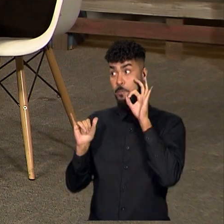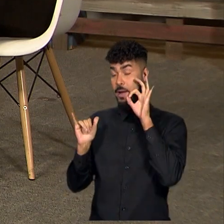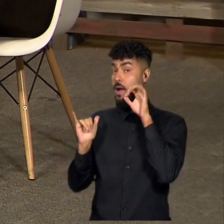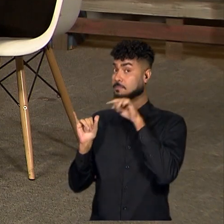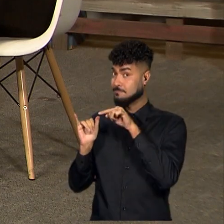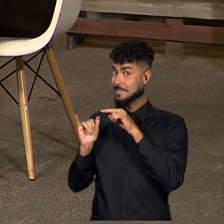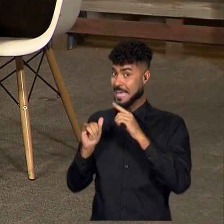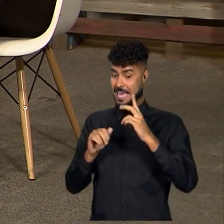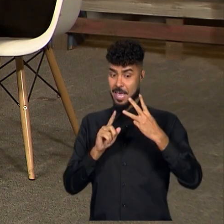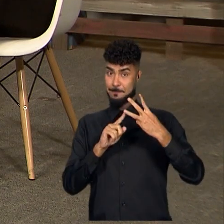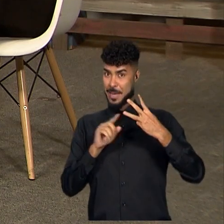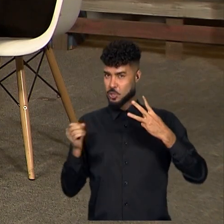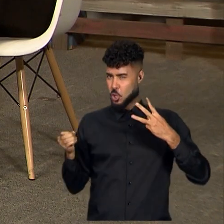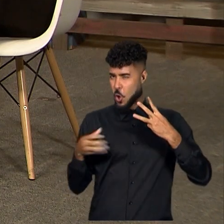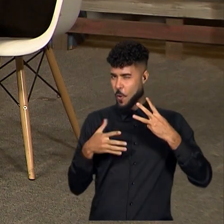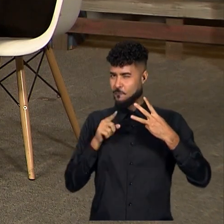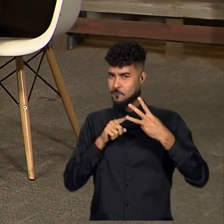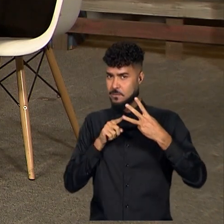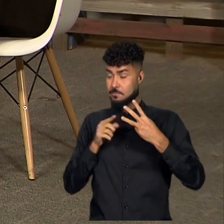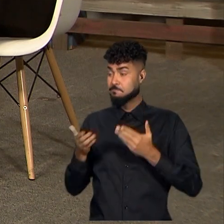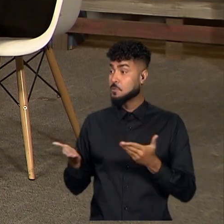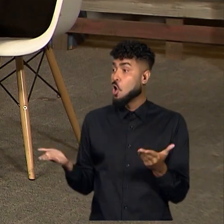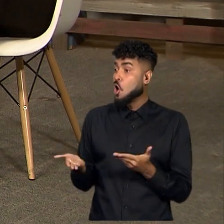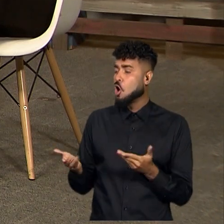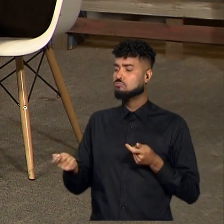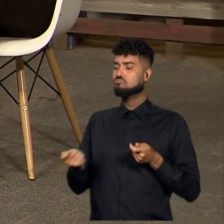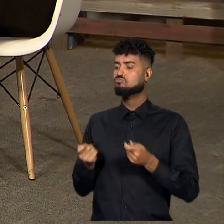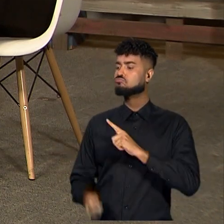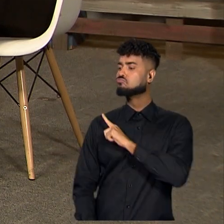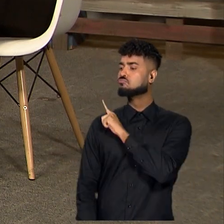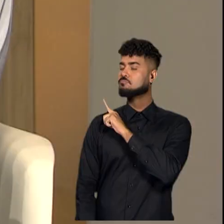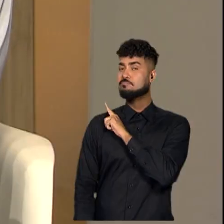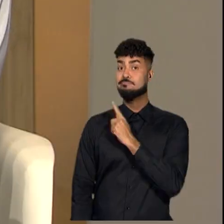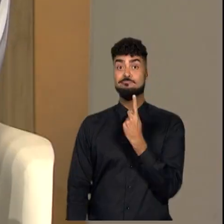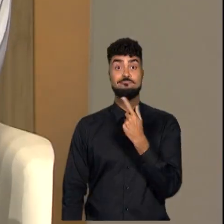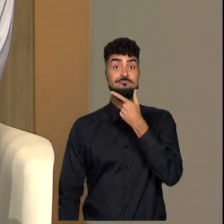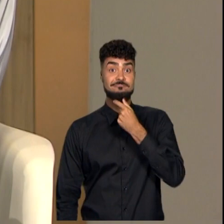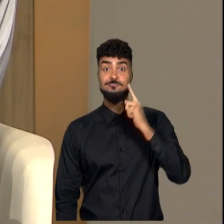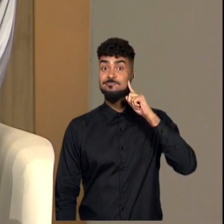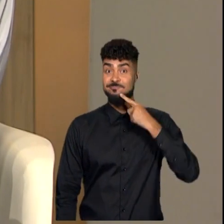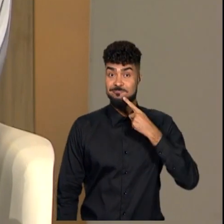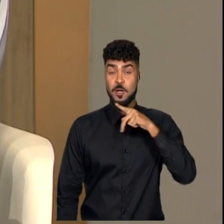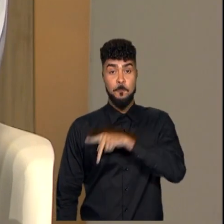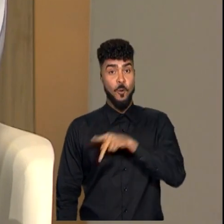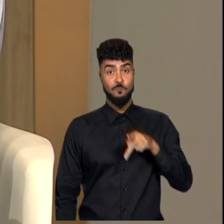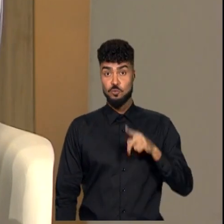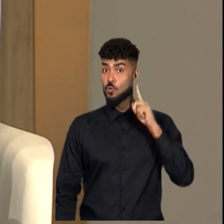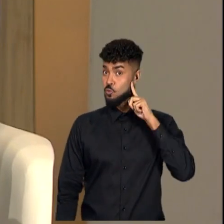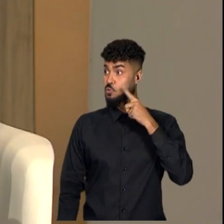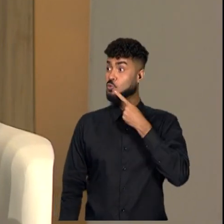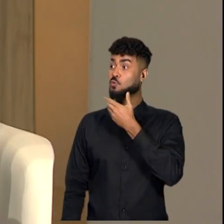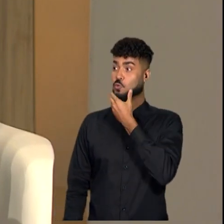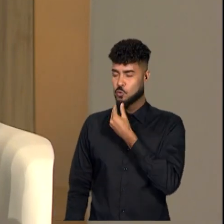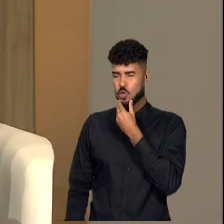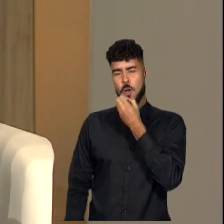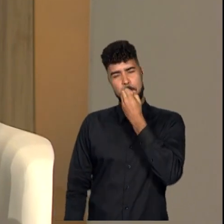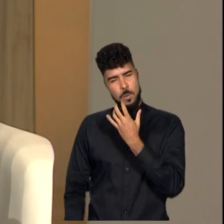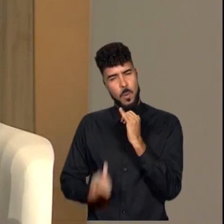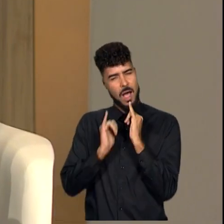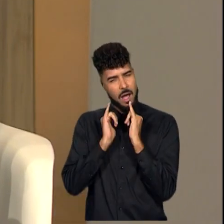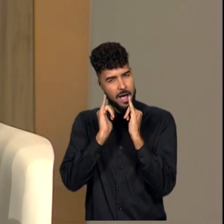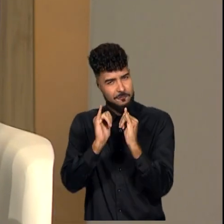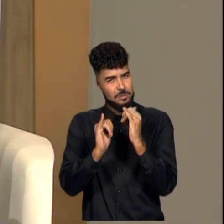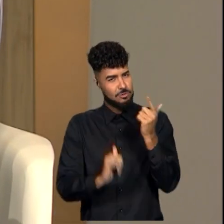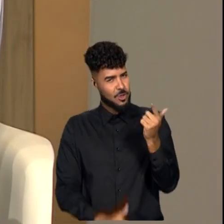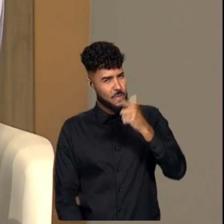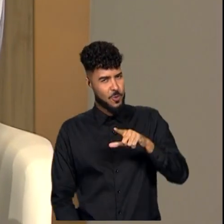uma diretoria que é hoje cuidada, né, gerida por um surdo, por um professor surdo. É bom a gente reafirmar isso, lembrando,